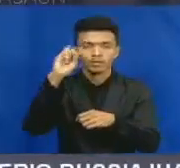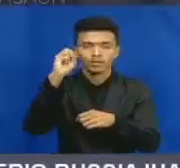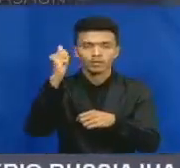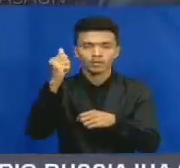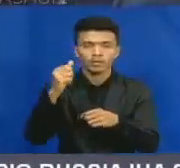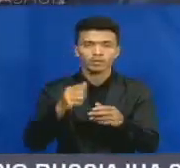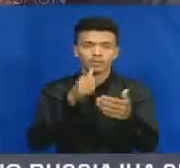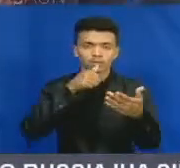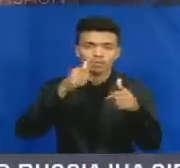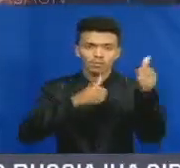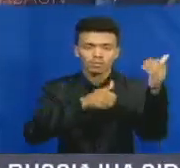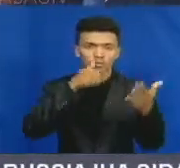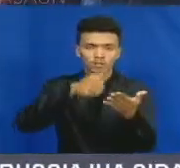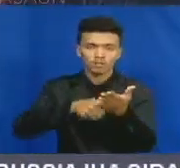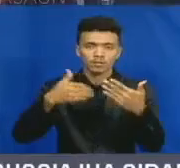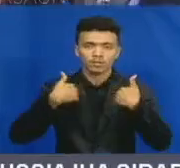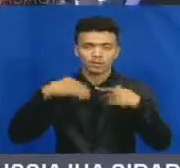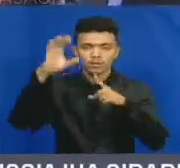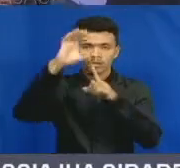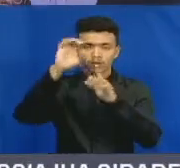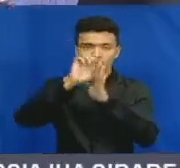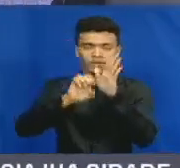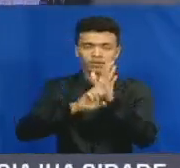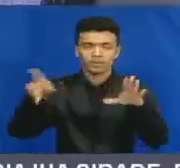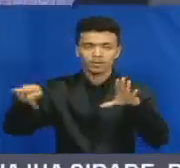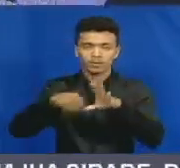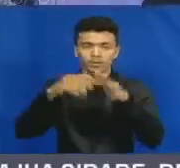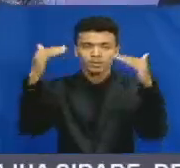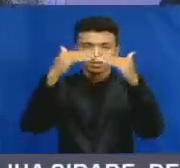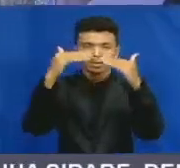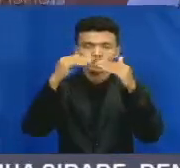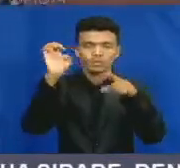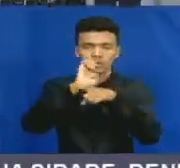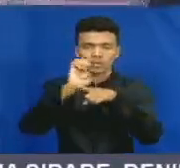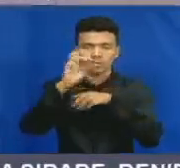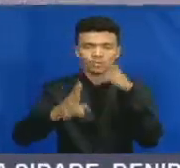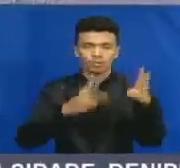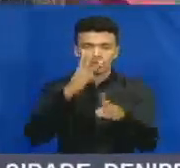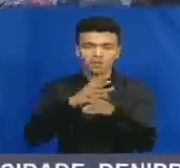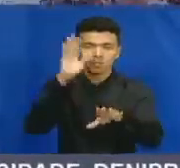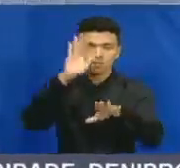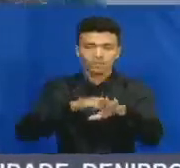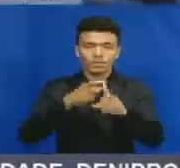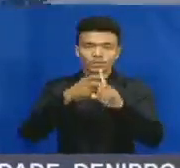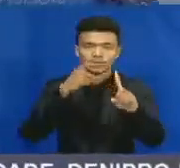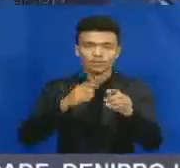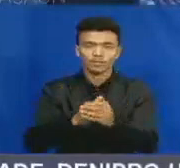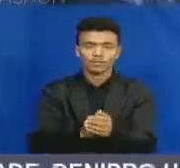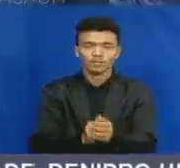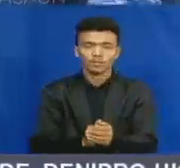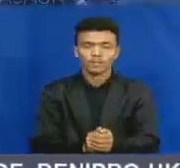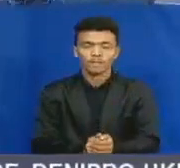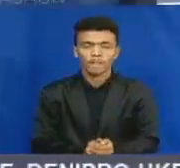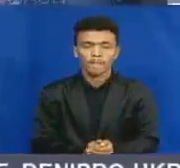Comunicado na sublinha. Chefe de Estado Moça participa em Fórum Econômico Mundial. Nebe convida direita o vice-presidente do Fórum, Borze